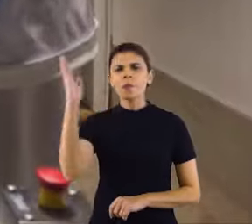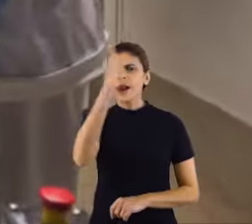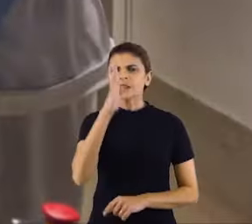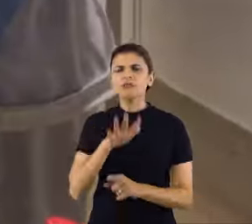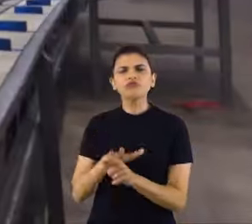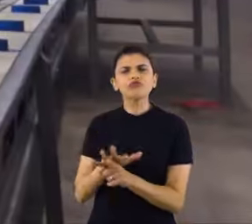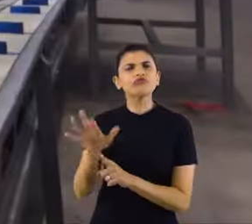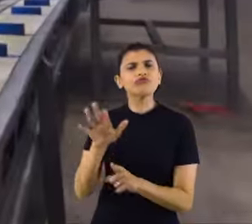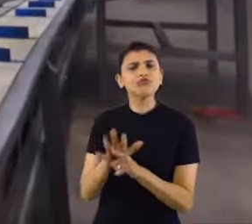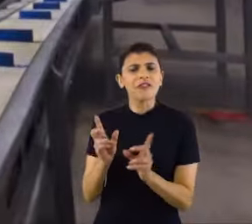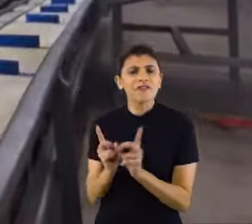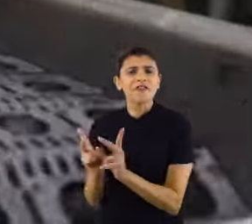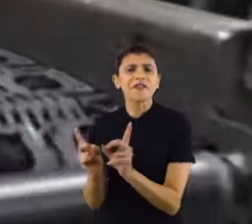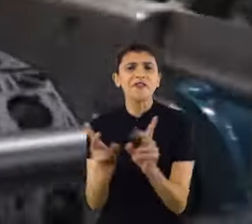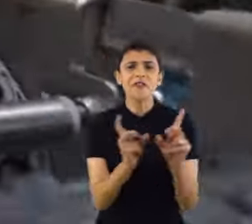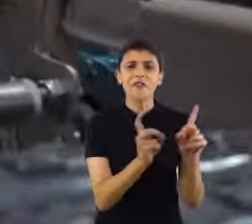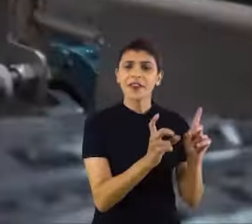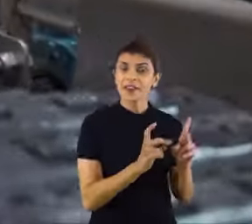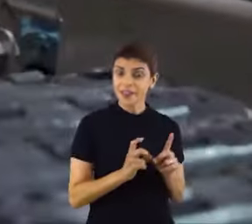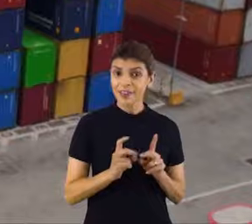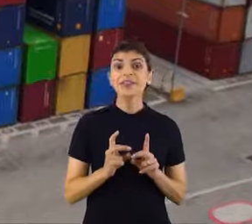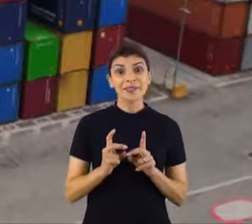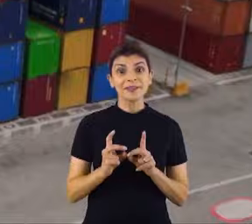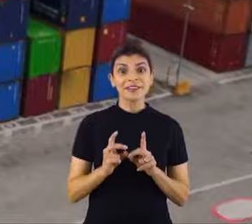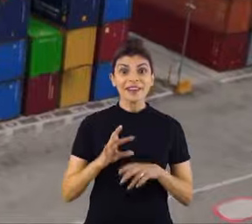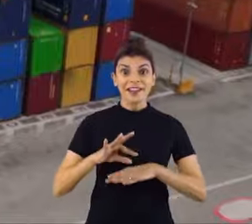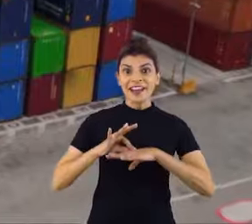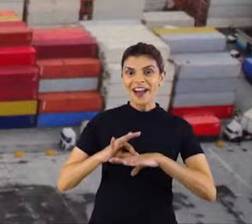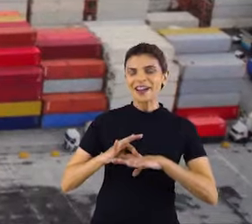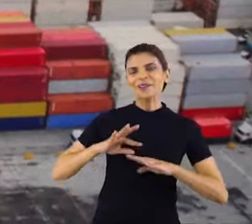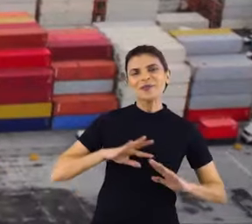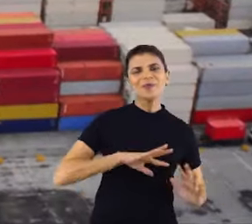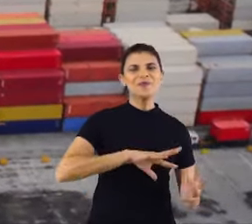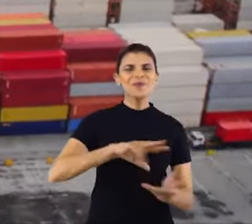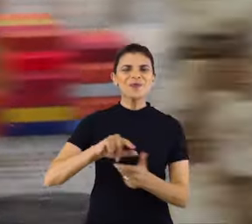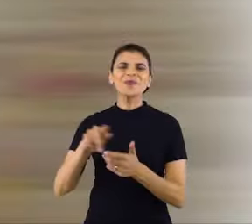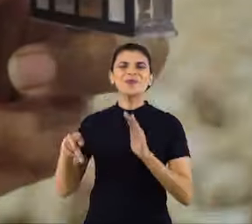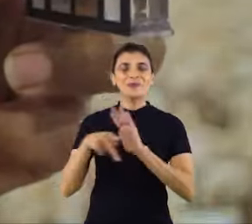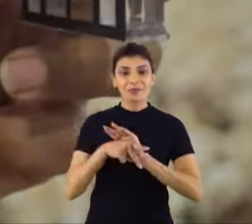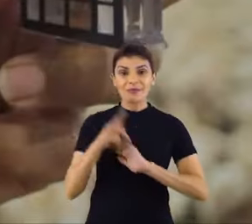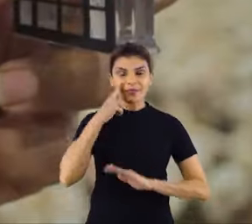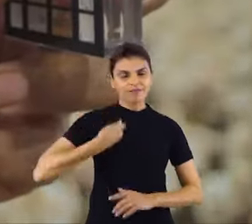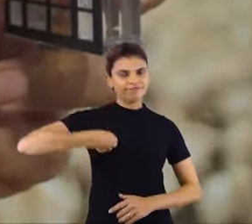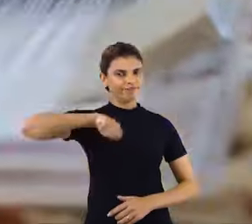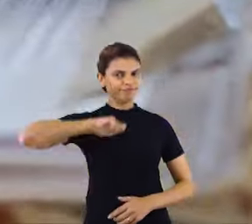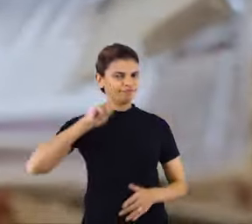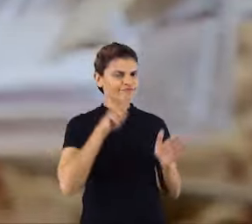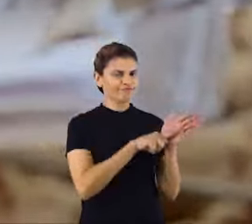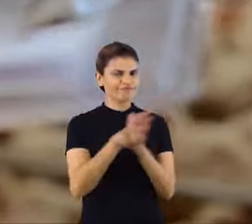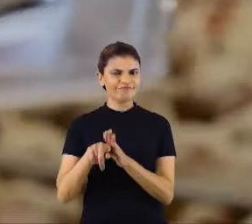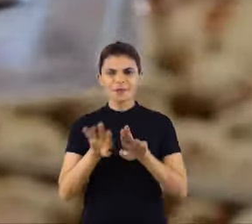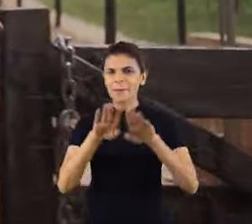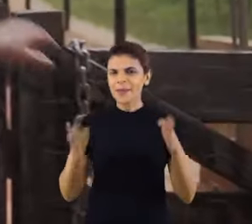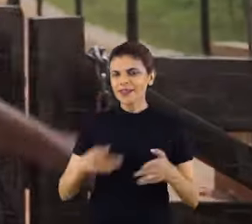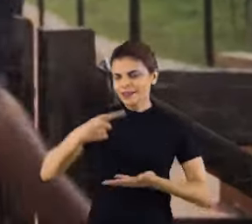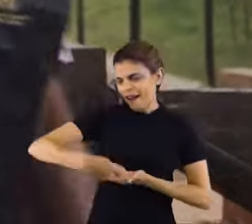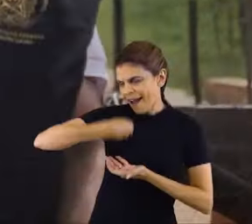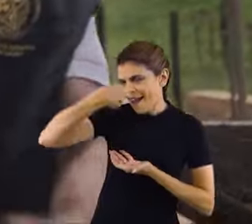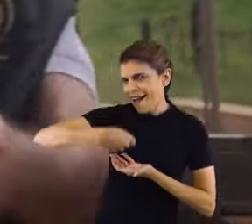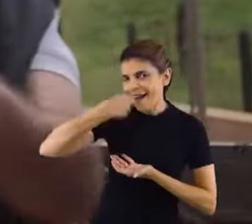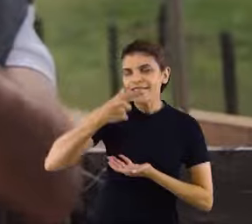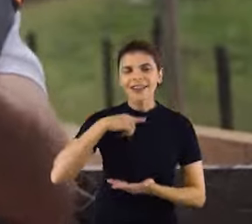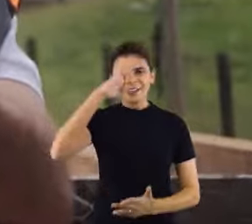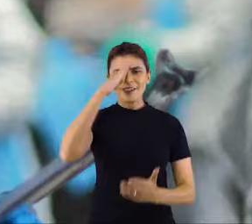dos maiores produtores de carne de frango do mundo. Então, não tenha dúvida. Se tá inspecionado, tá na